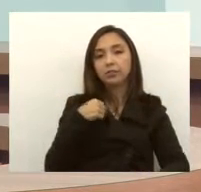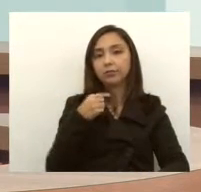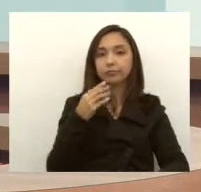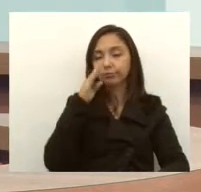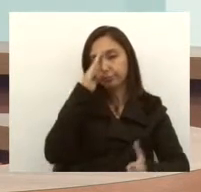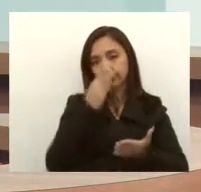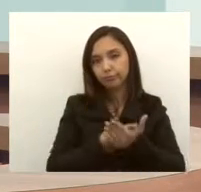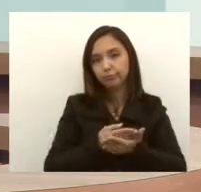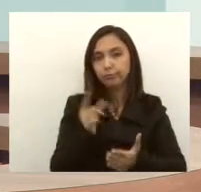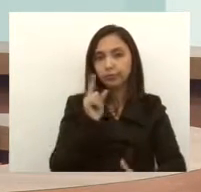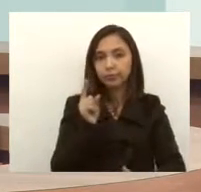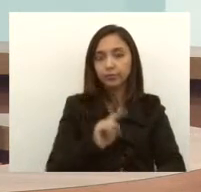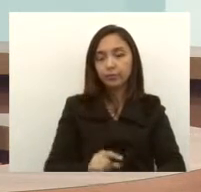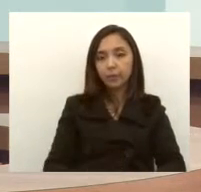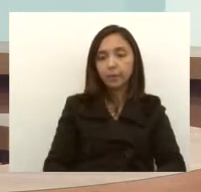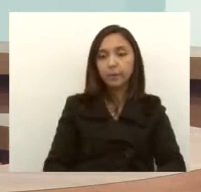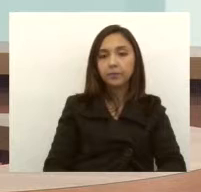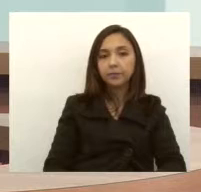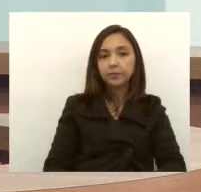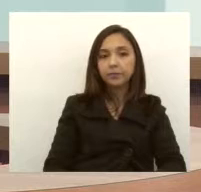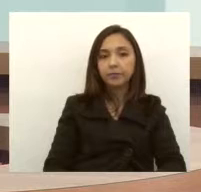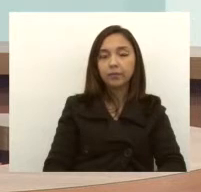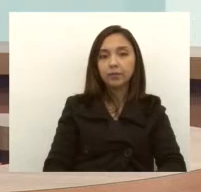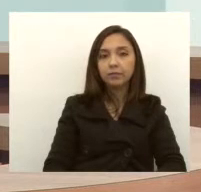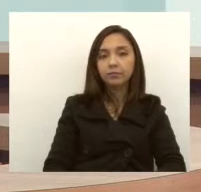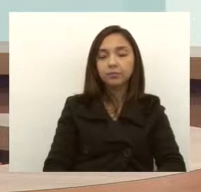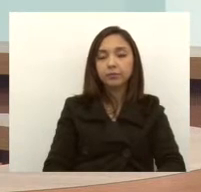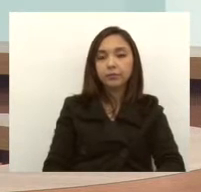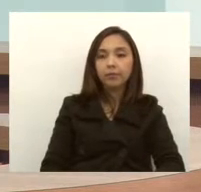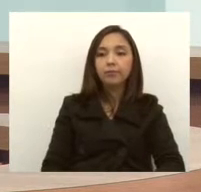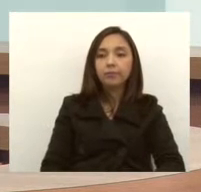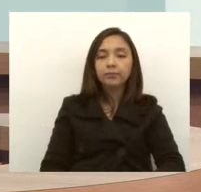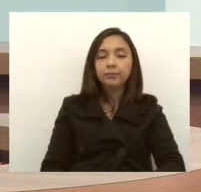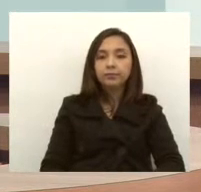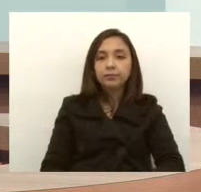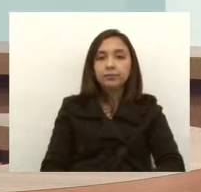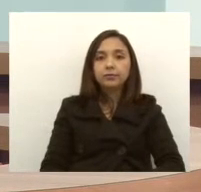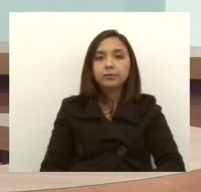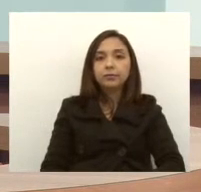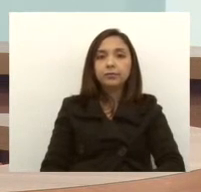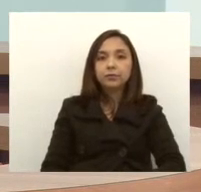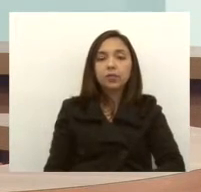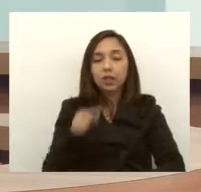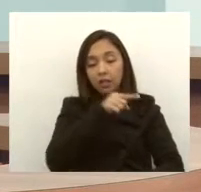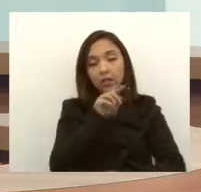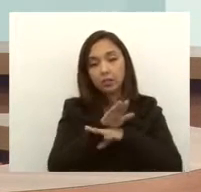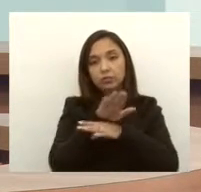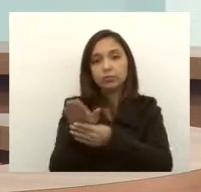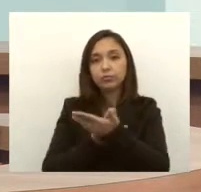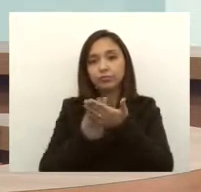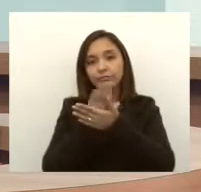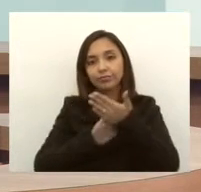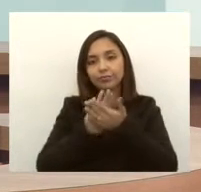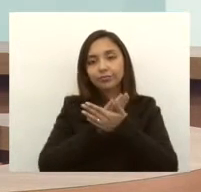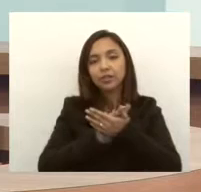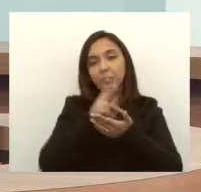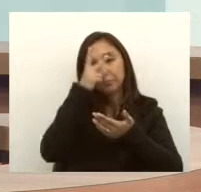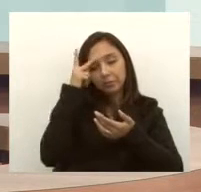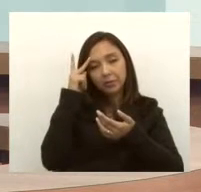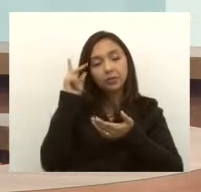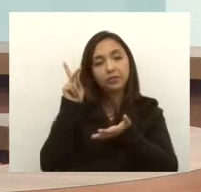indignação, né, com a retaliação, né, ou não ajuda daquelas pessoas